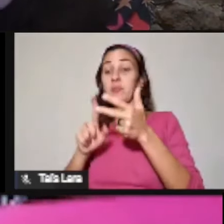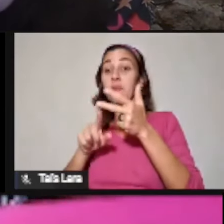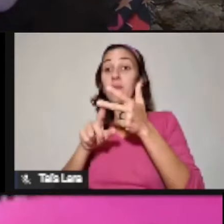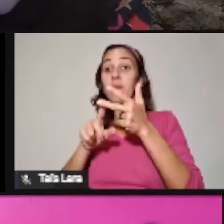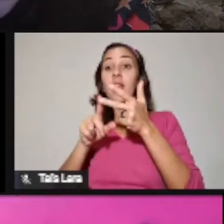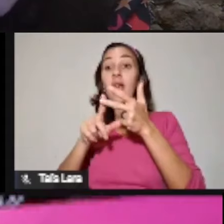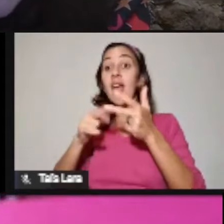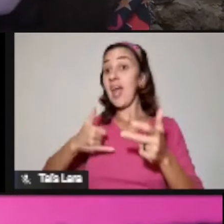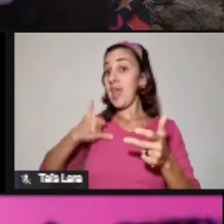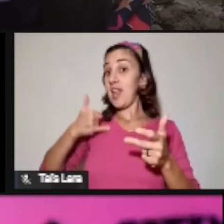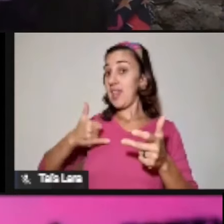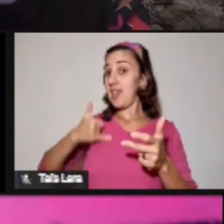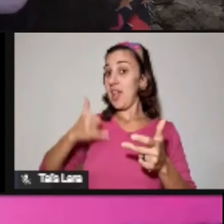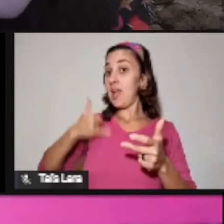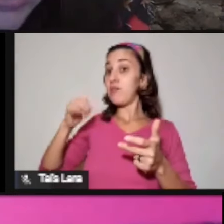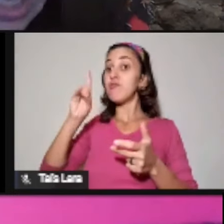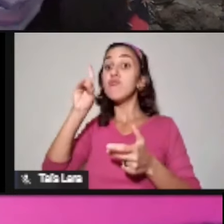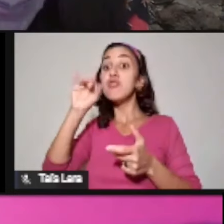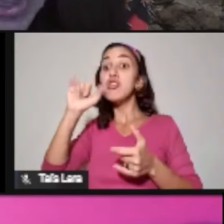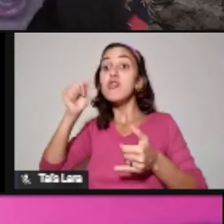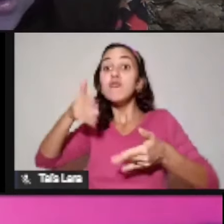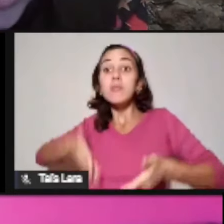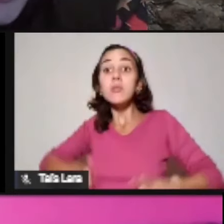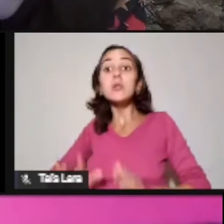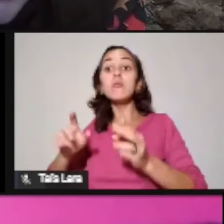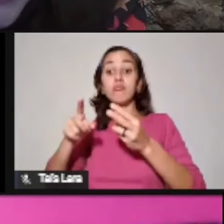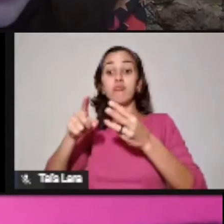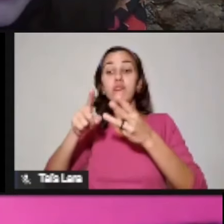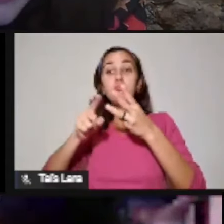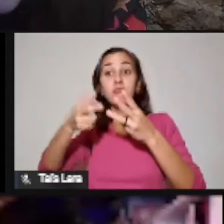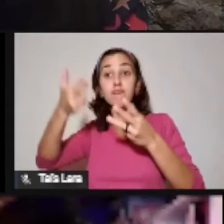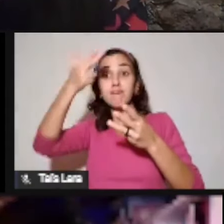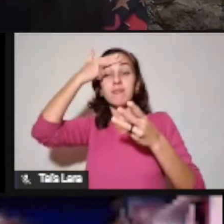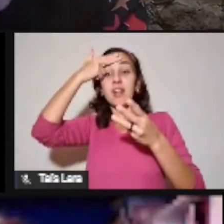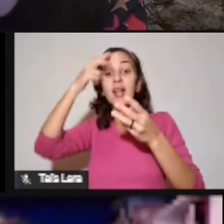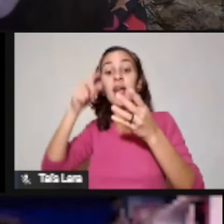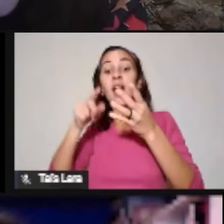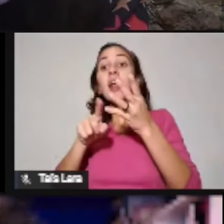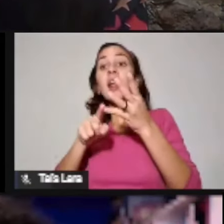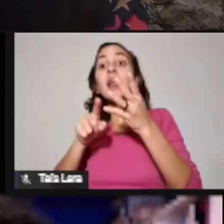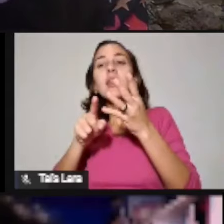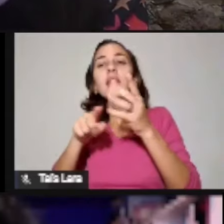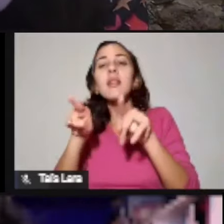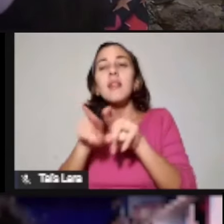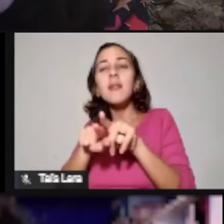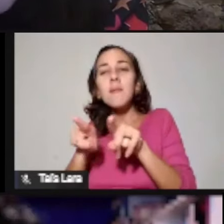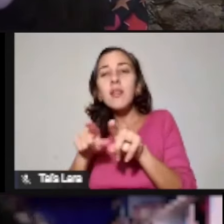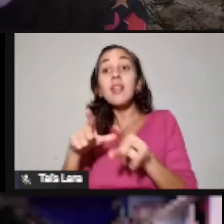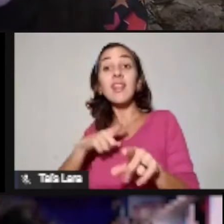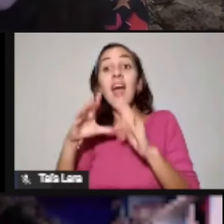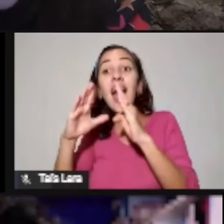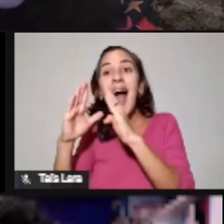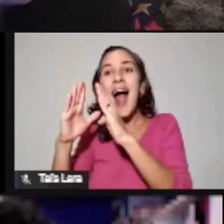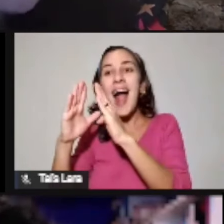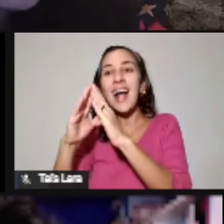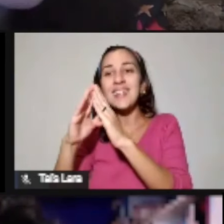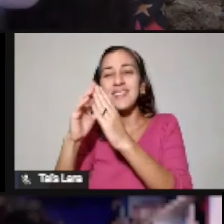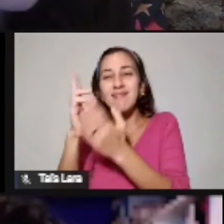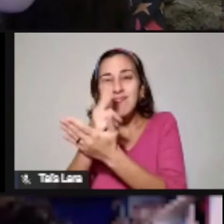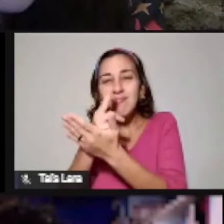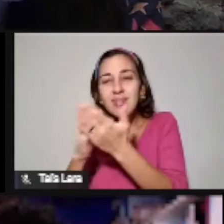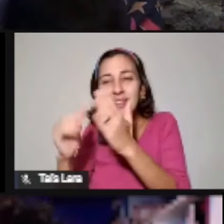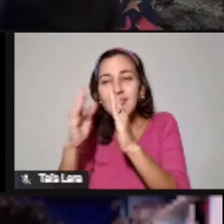ao lado está a casinha e o lápis, é onde terminam esses símbolos e aí volta a fitinha da proteção. A casinha e o